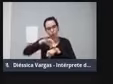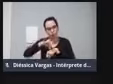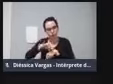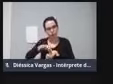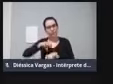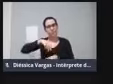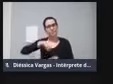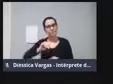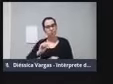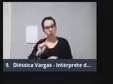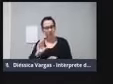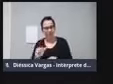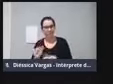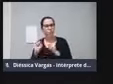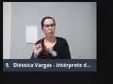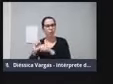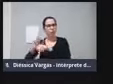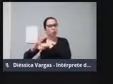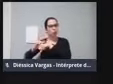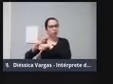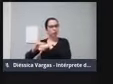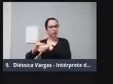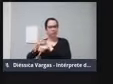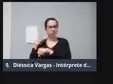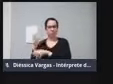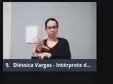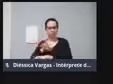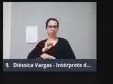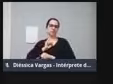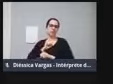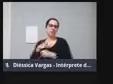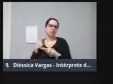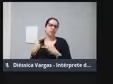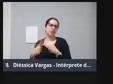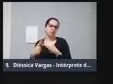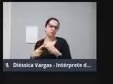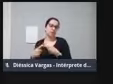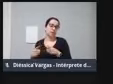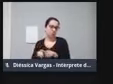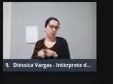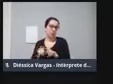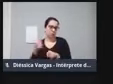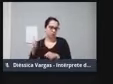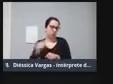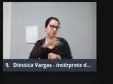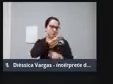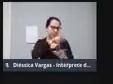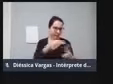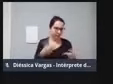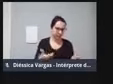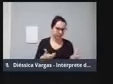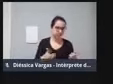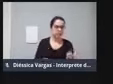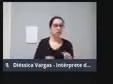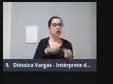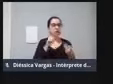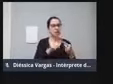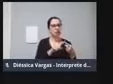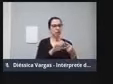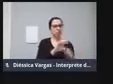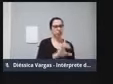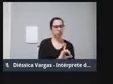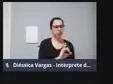doenças para nós seres humanos e para os demais animais. Bom, os gípteros, eles têm como